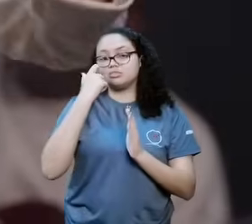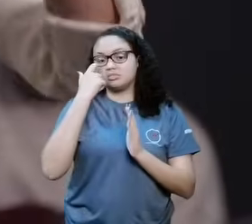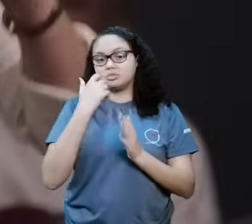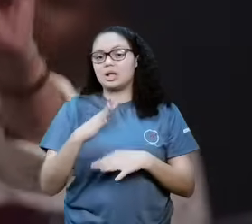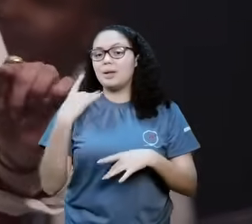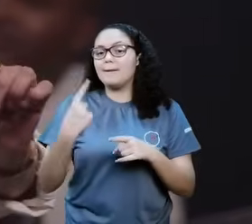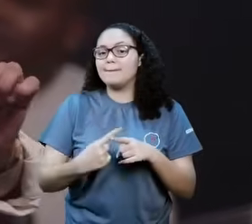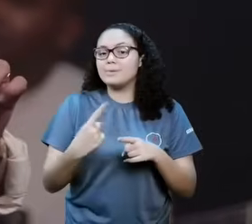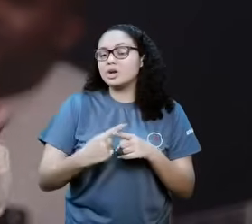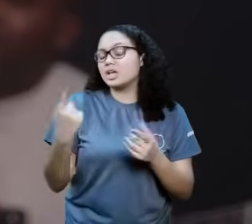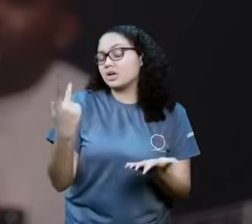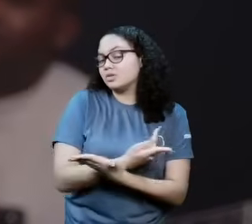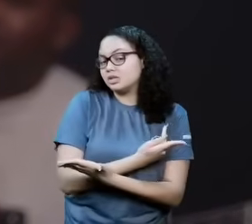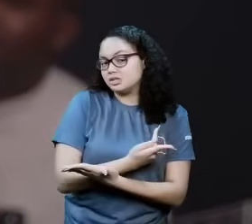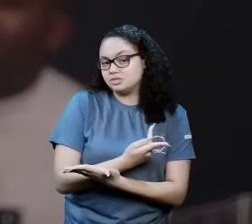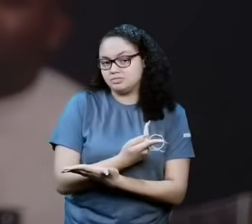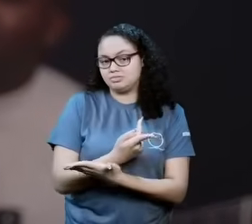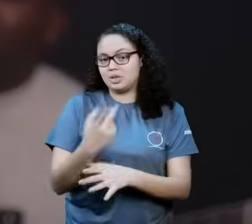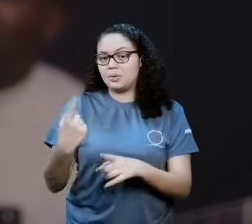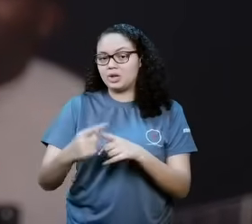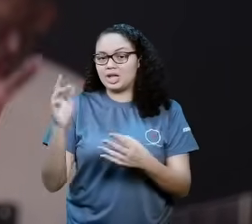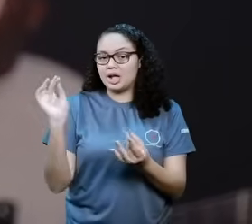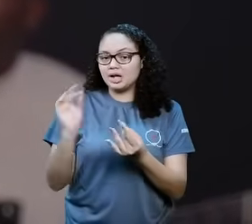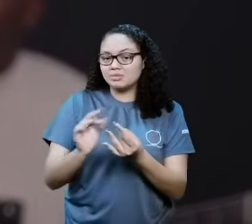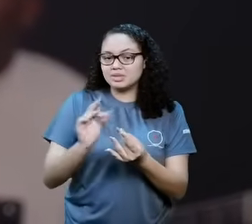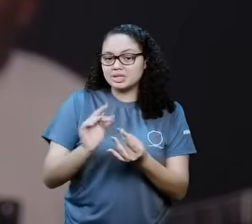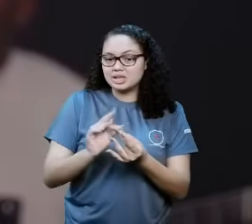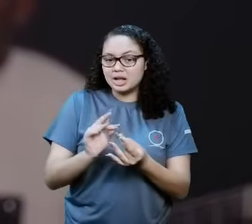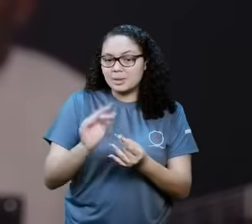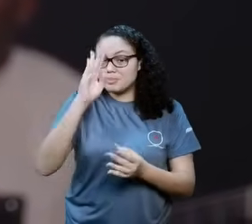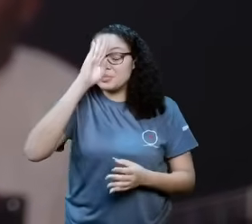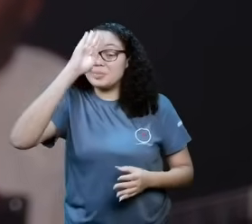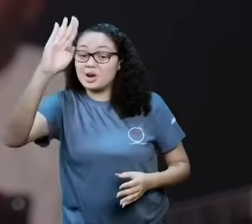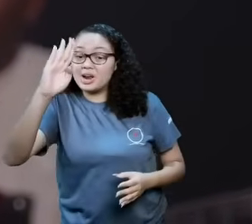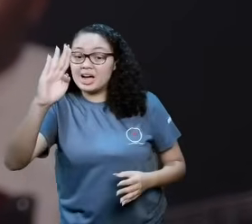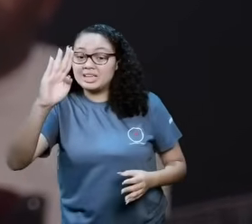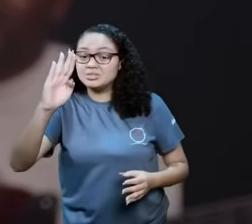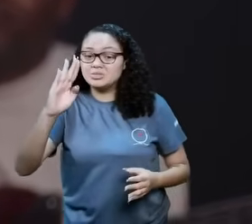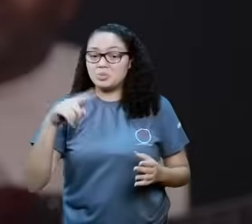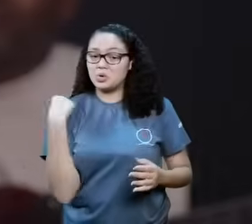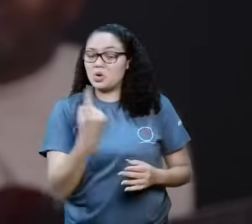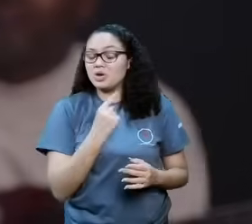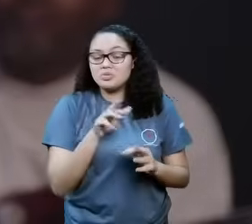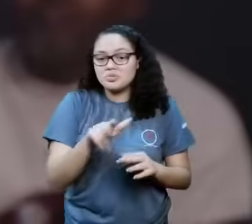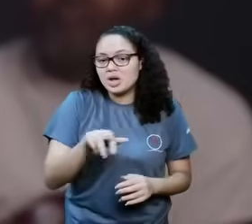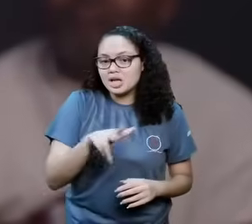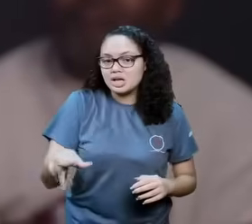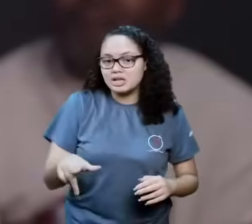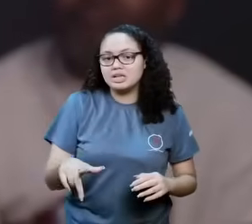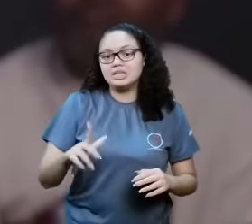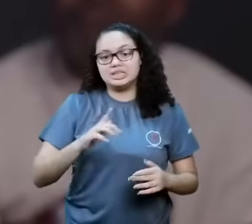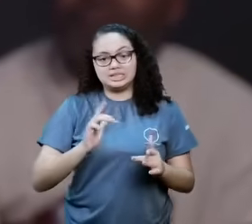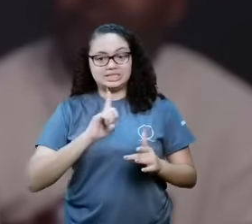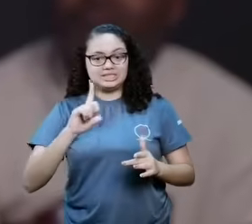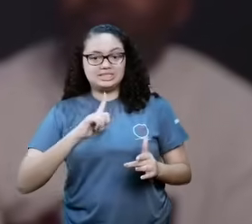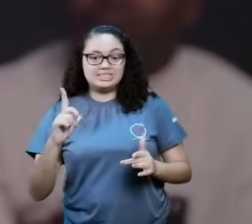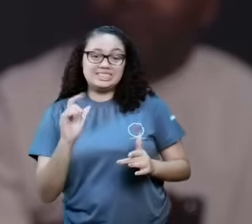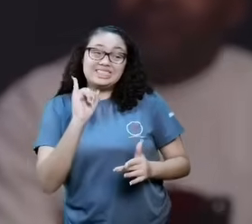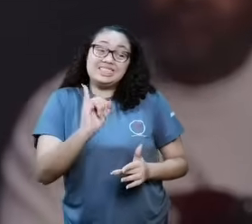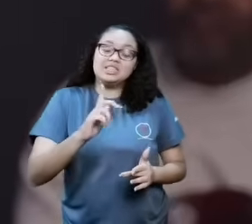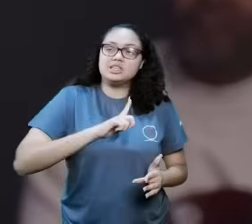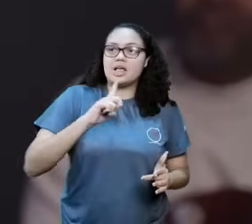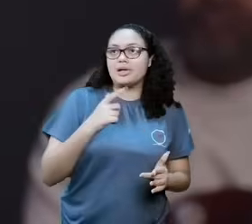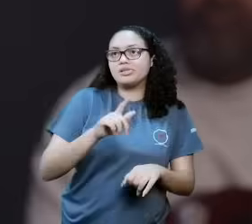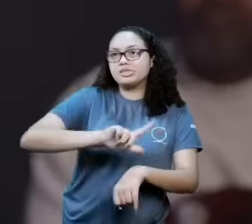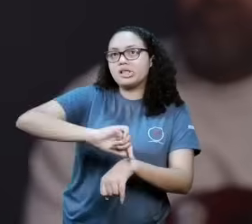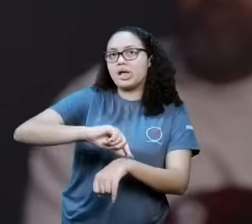E por que que isso acontece? Porque aquilo que é espiritual já não é priorizado por nós há muito tempo. Então, se eu tiver tempo, eu oro. Se eu tiver